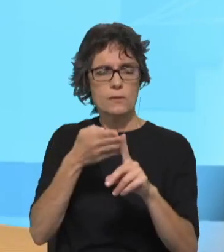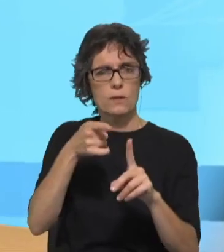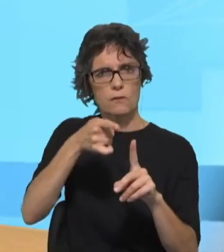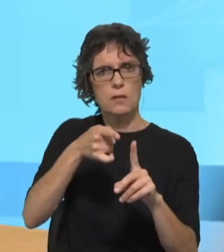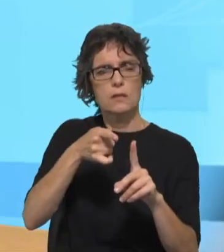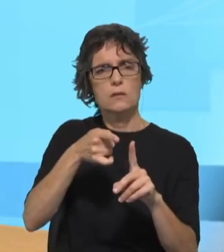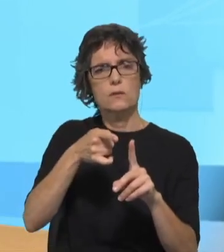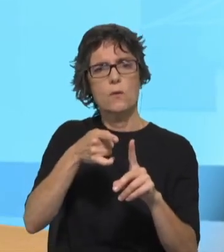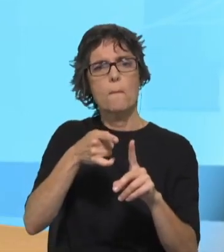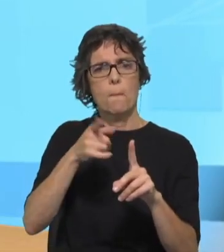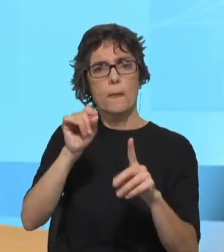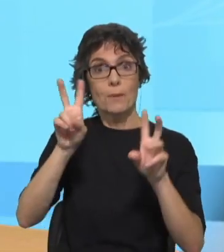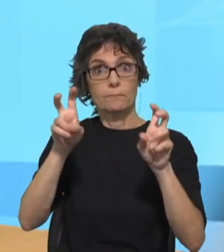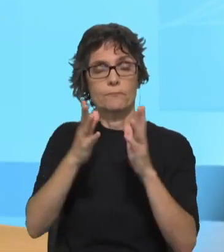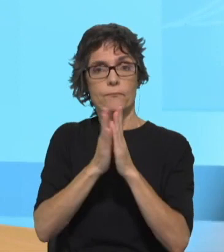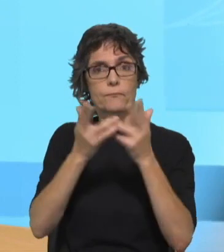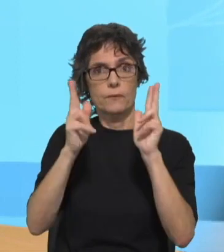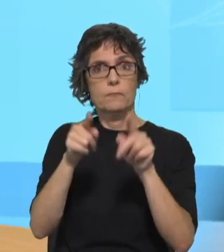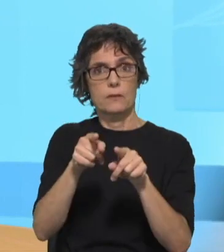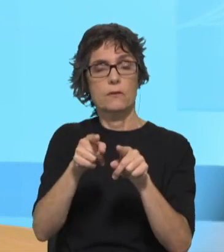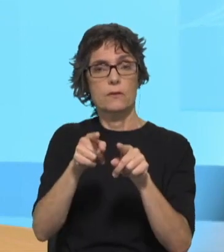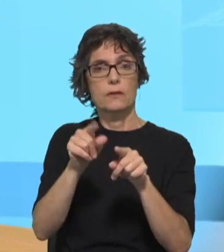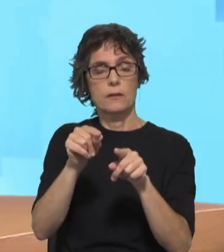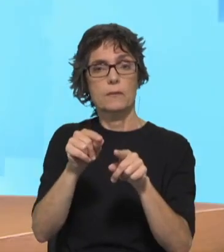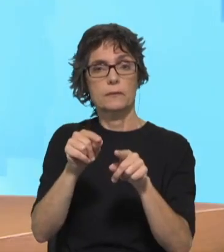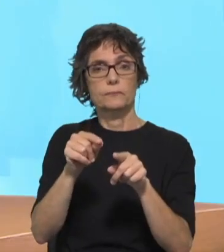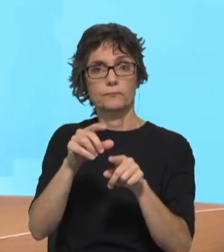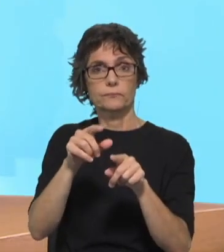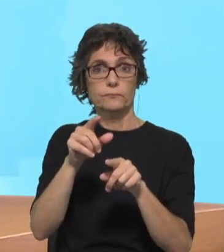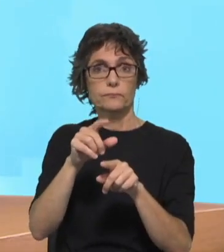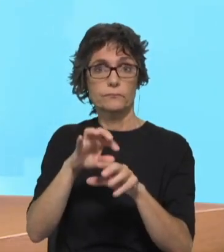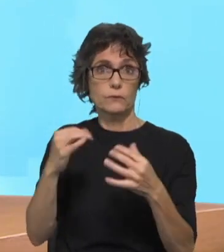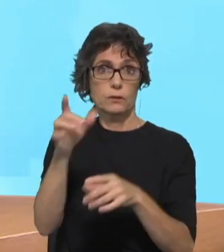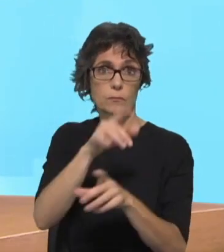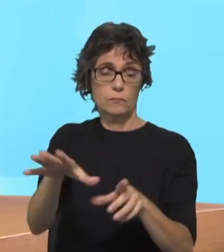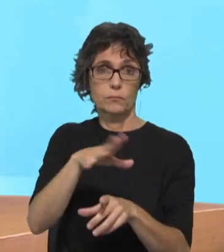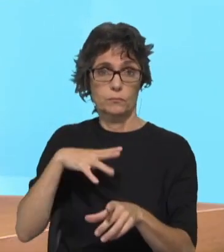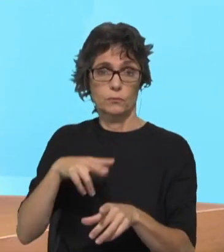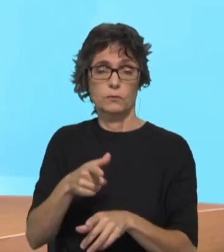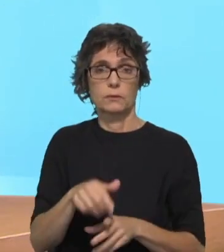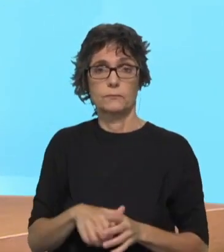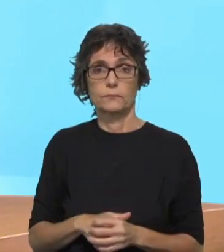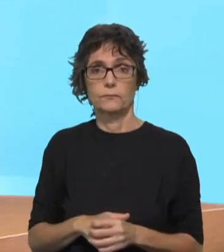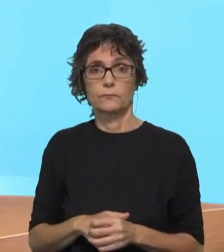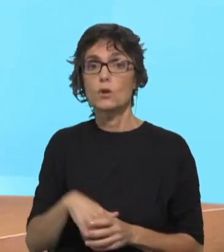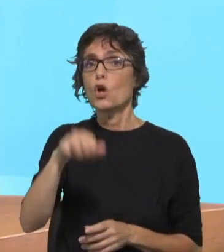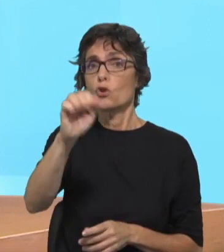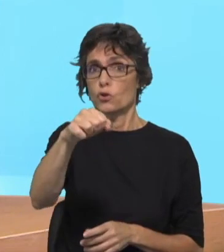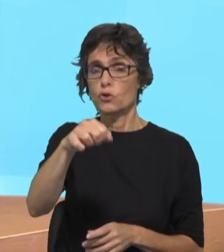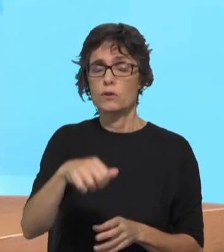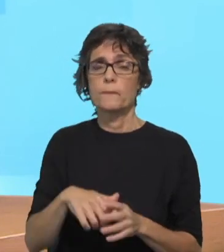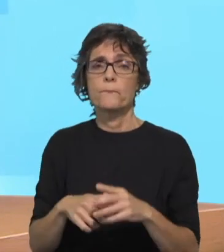tema da liberdade religiosa como fundamental, também na sociedade portuguesa. Sim, sem dúvida nenhuma. Aliás, tem havido cada vez mais